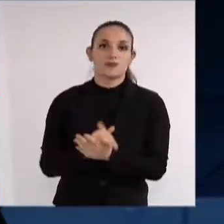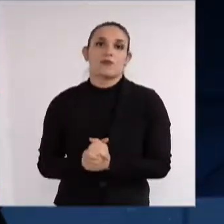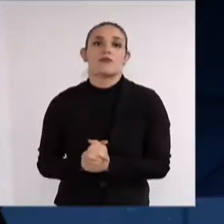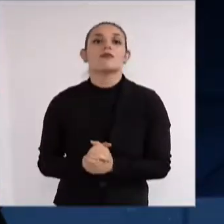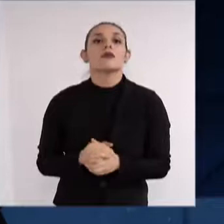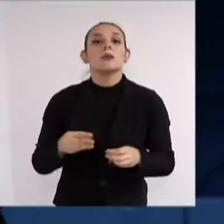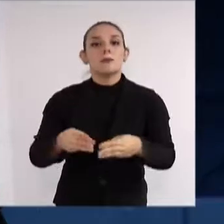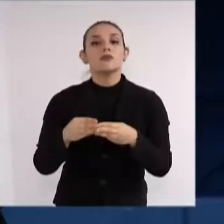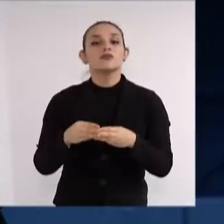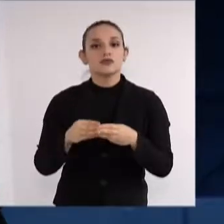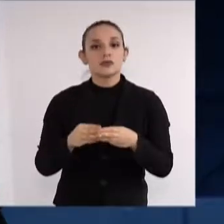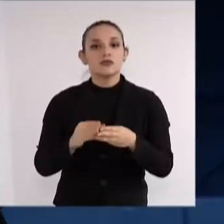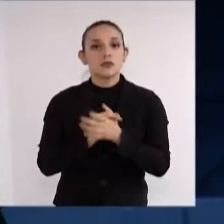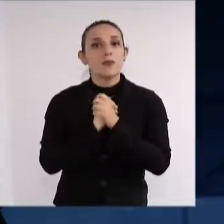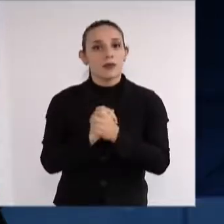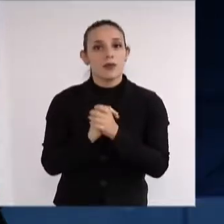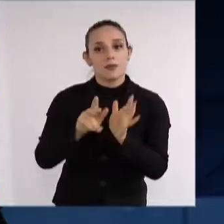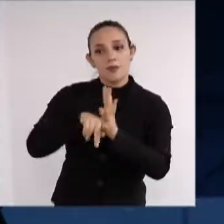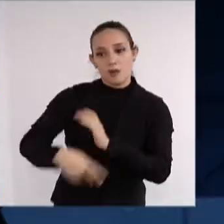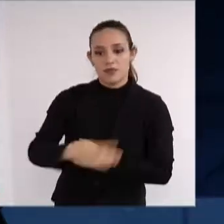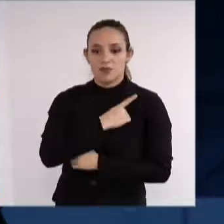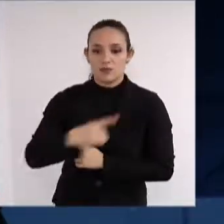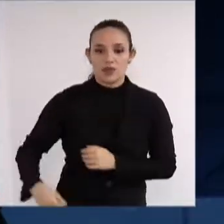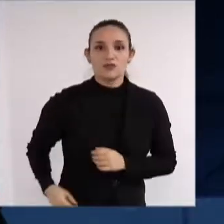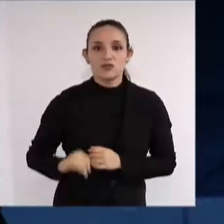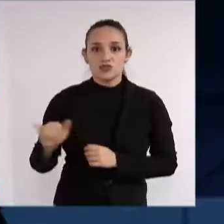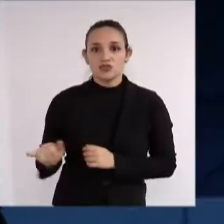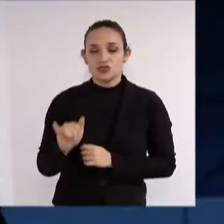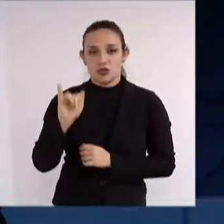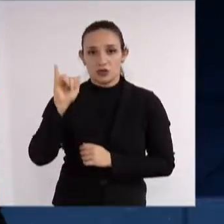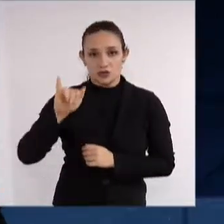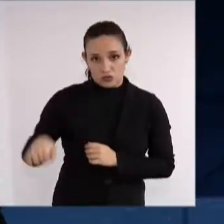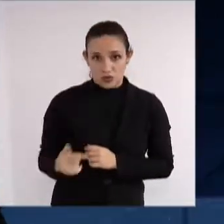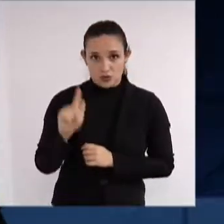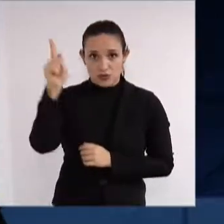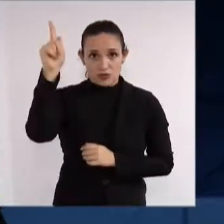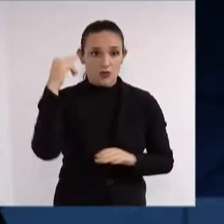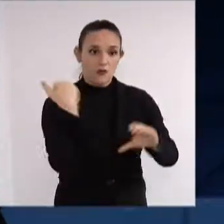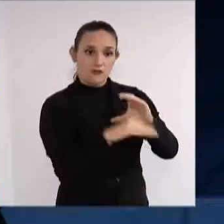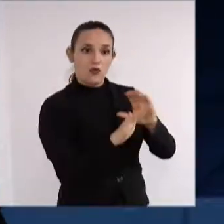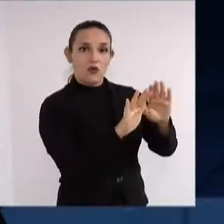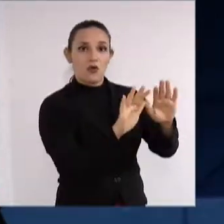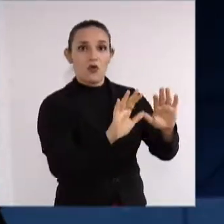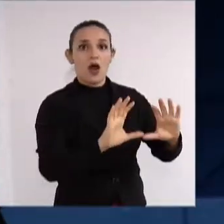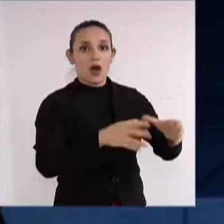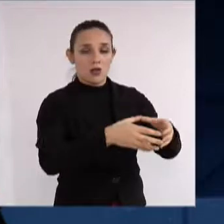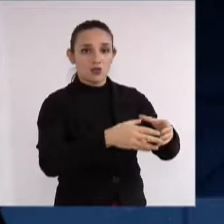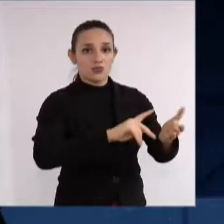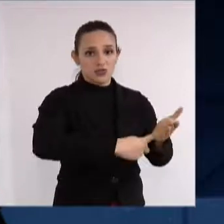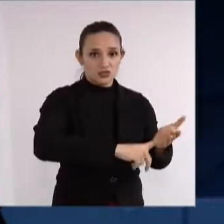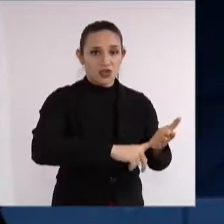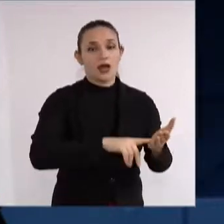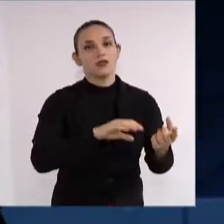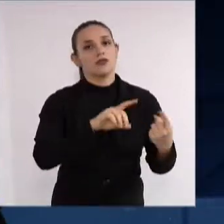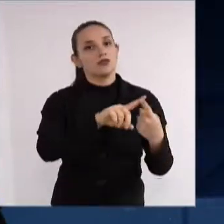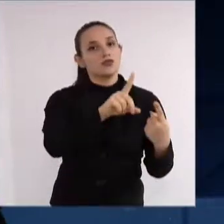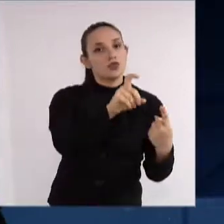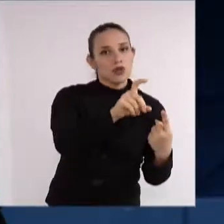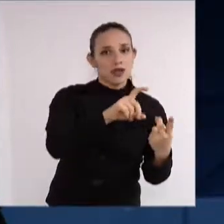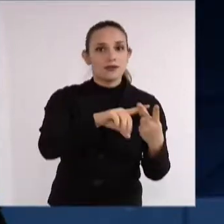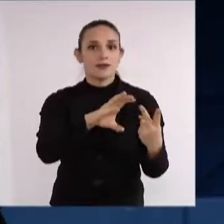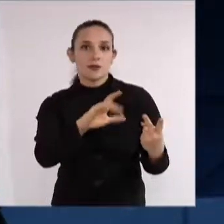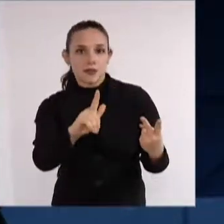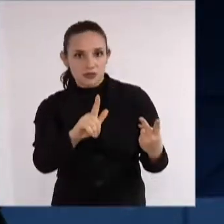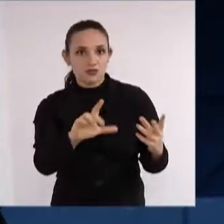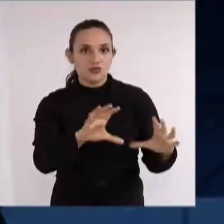de congratulação, de autoria do deputado João Grandão, endereçado às diretorias dos sindicatos dos bancários de Dourados e de Campo Grande, pelo